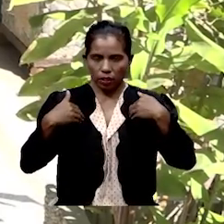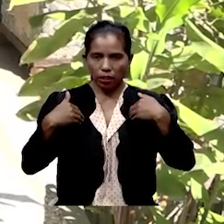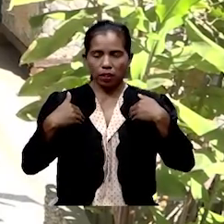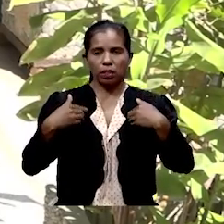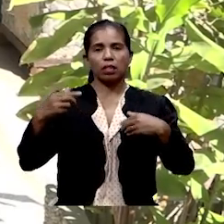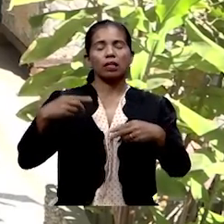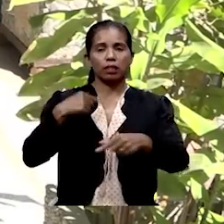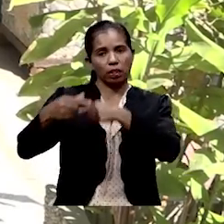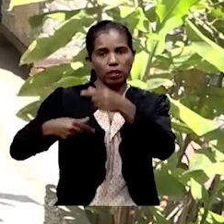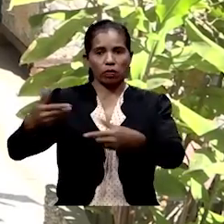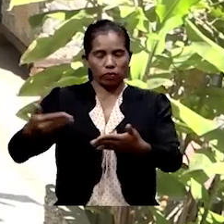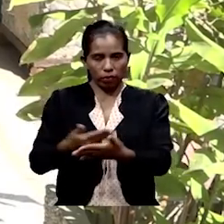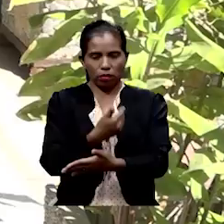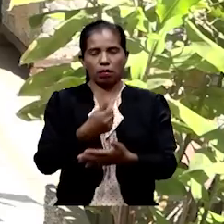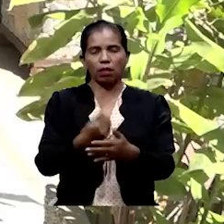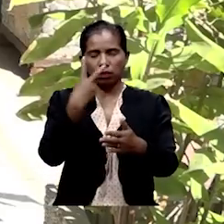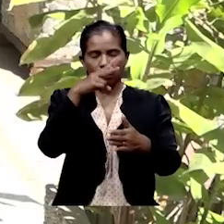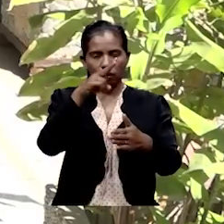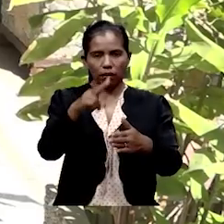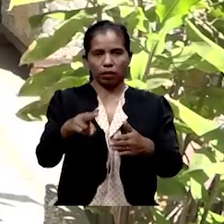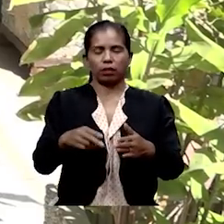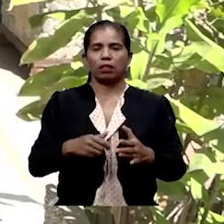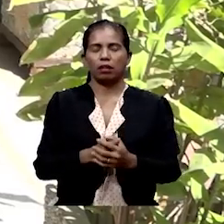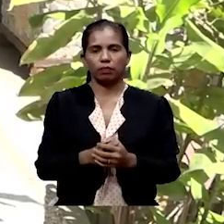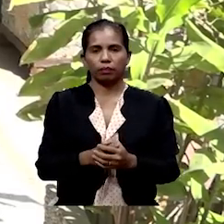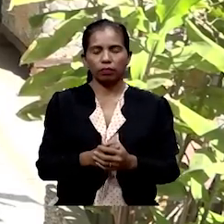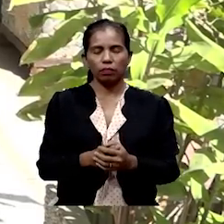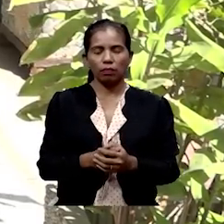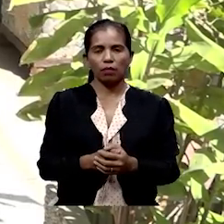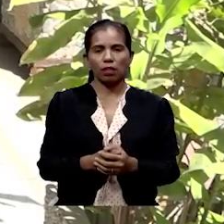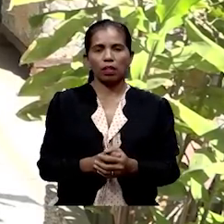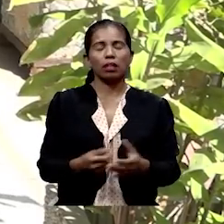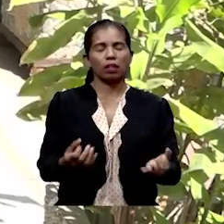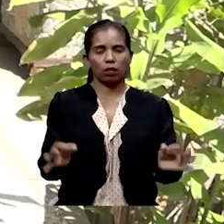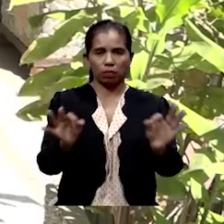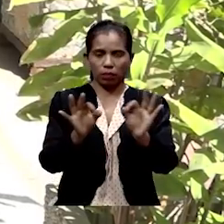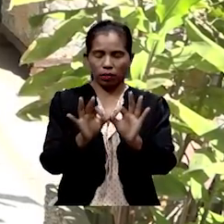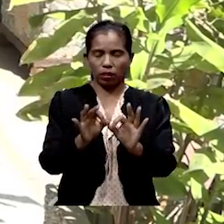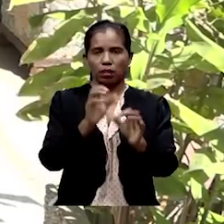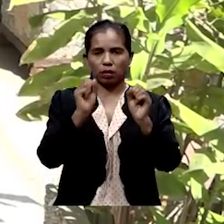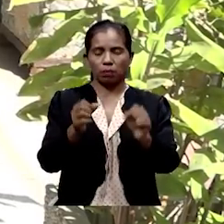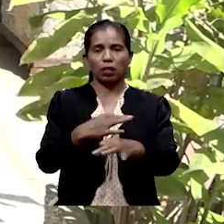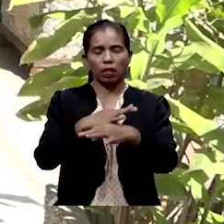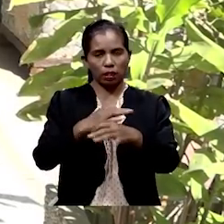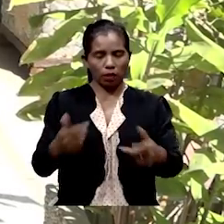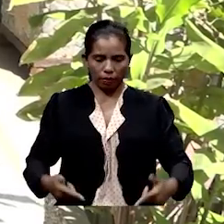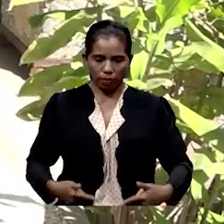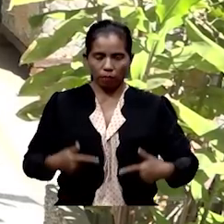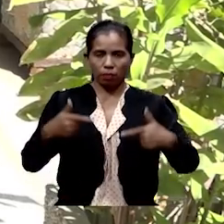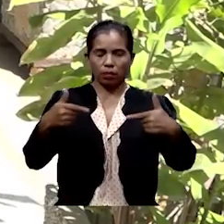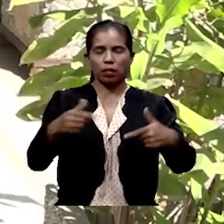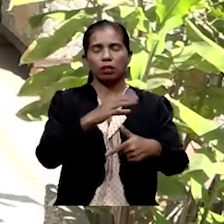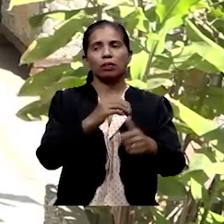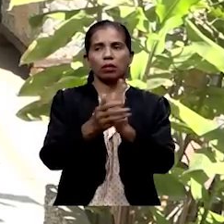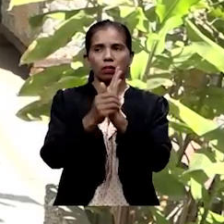A mentalidade construtiva no conhecimento técnico, nebe competitivo, pode belejar mores tur